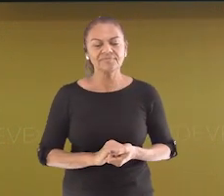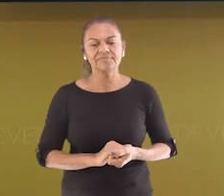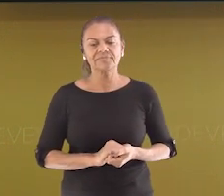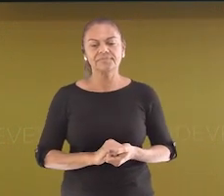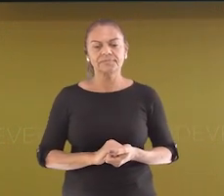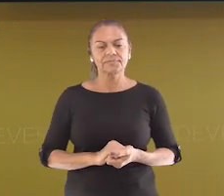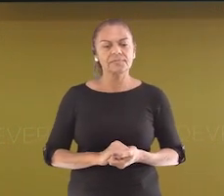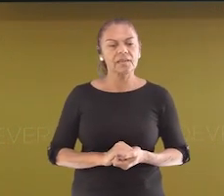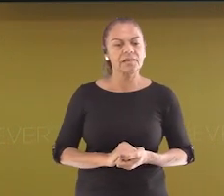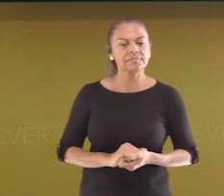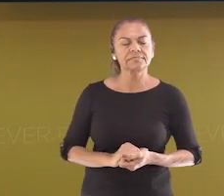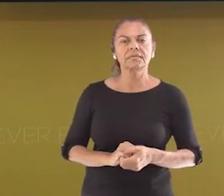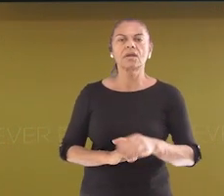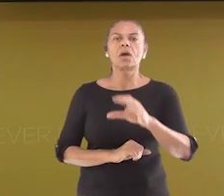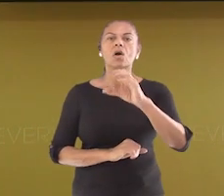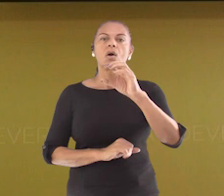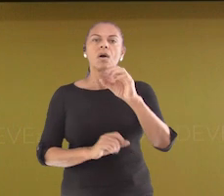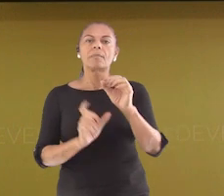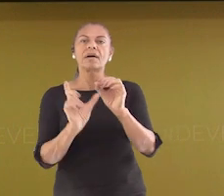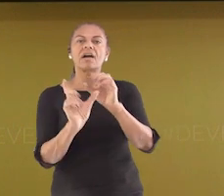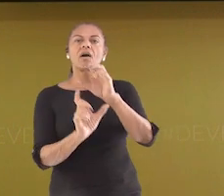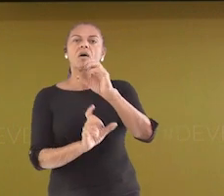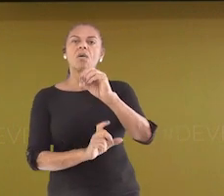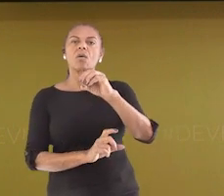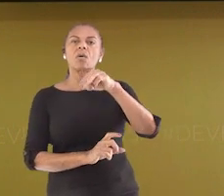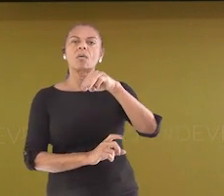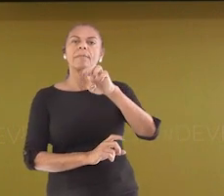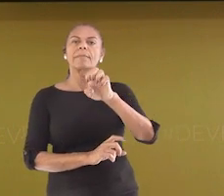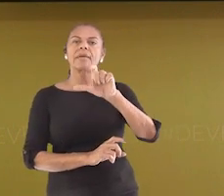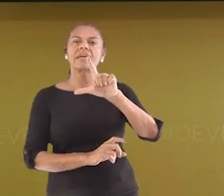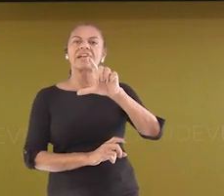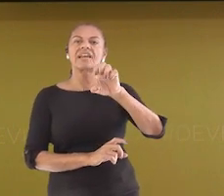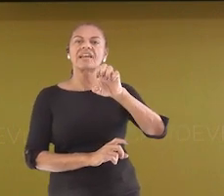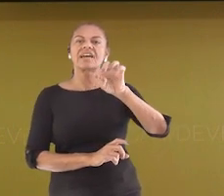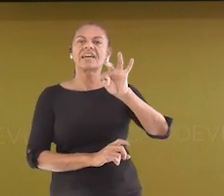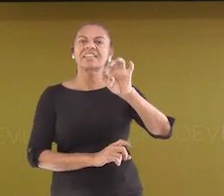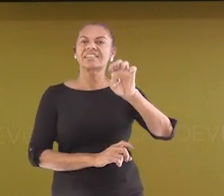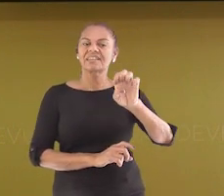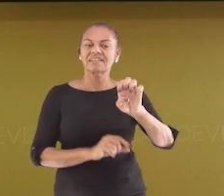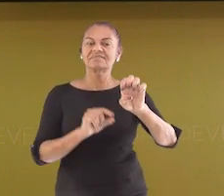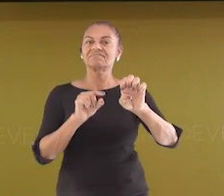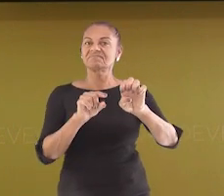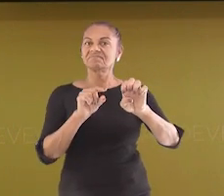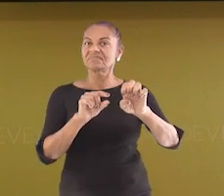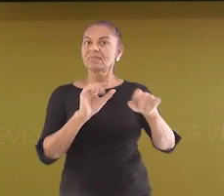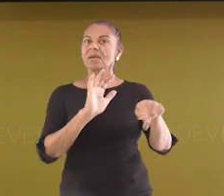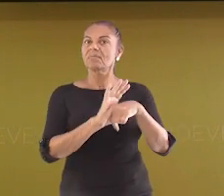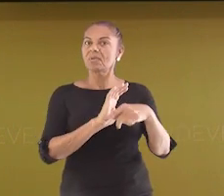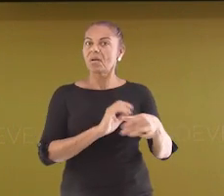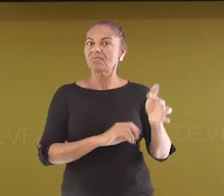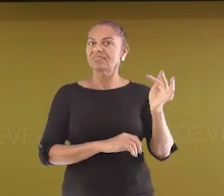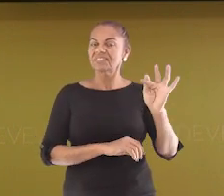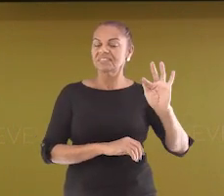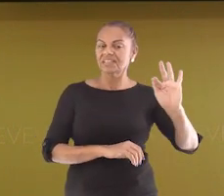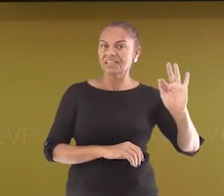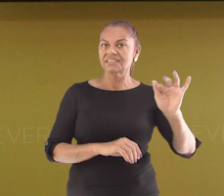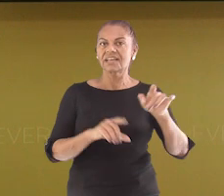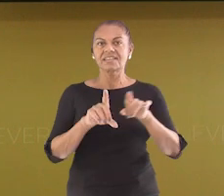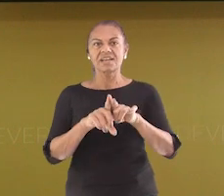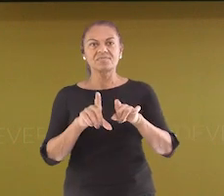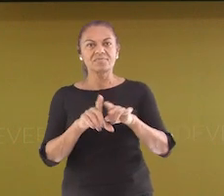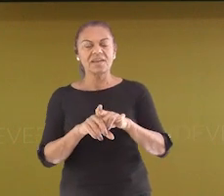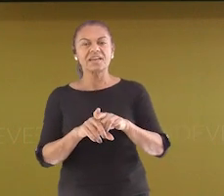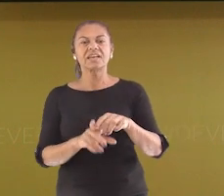idioma. Sabiam que a palavra omelete era um estrangeirismo? A receita e a palavra original são de